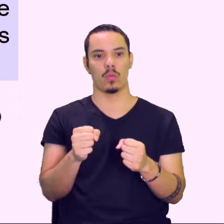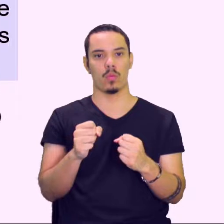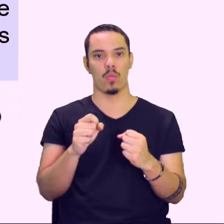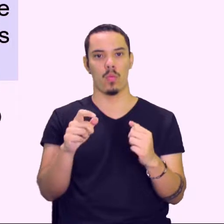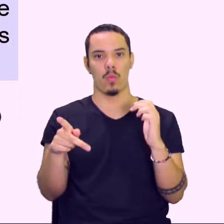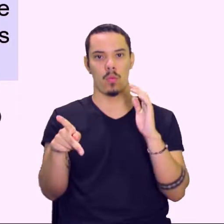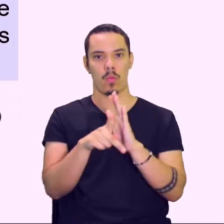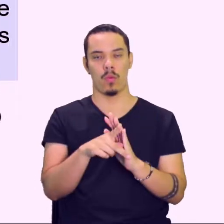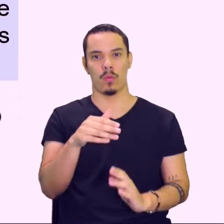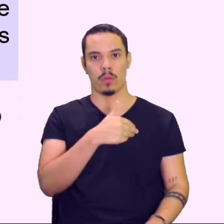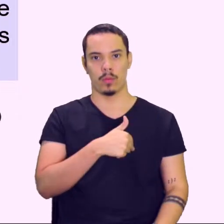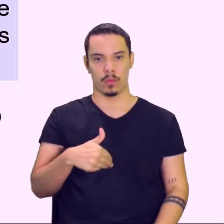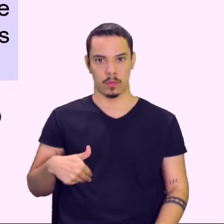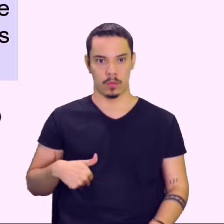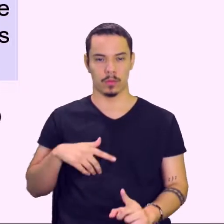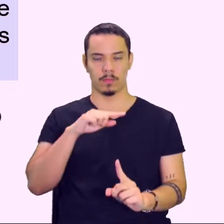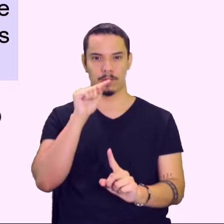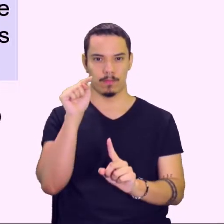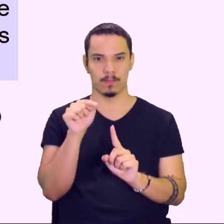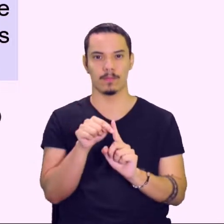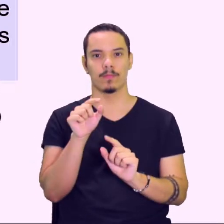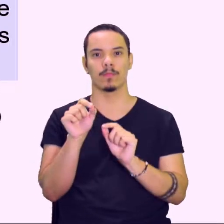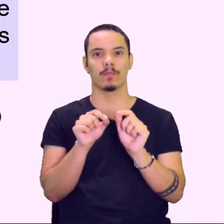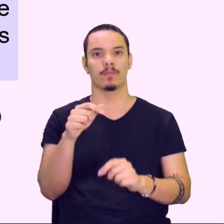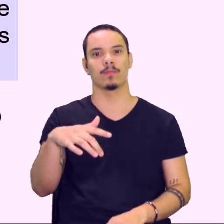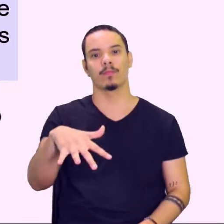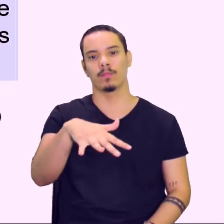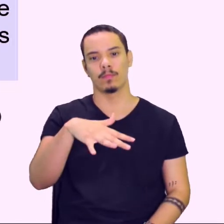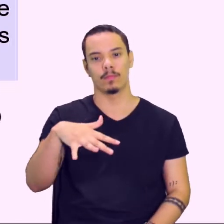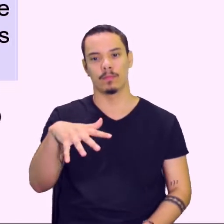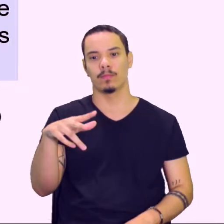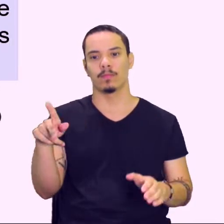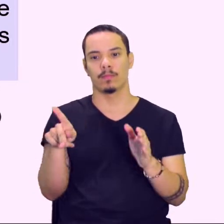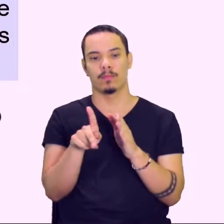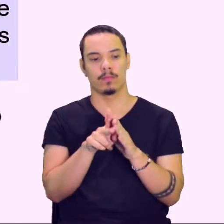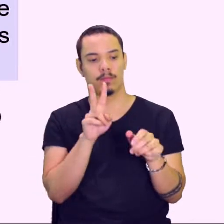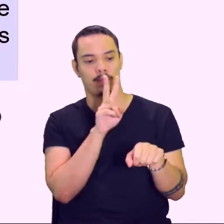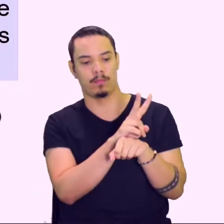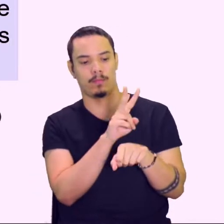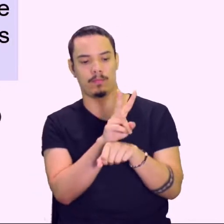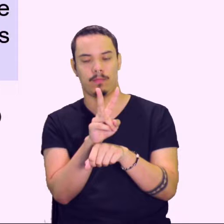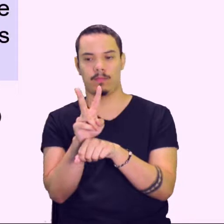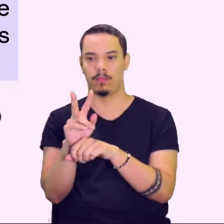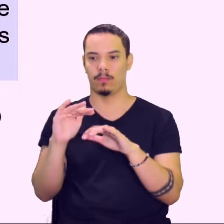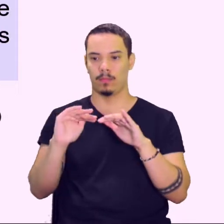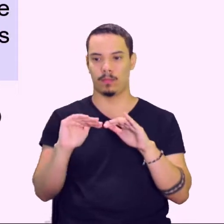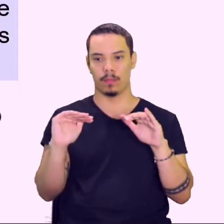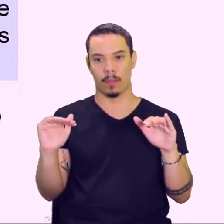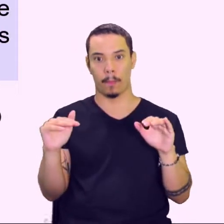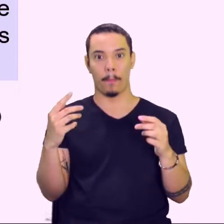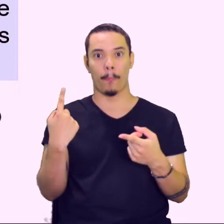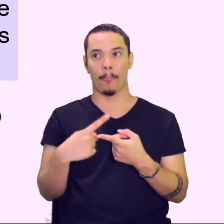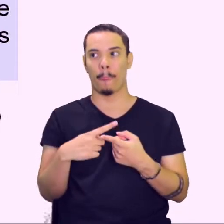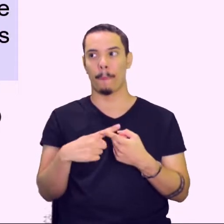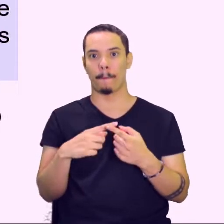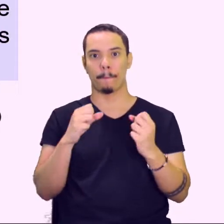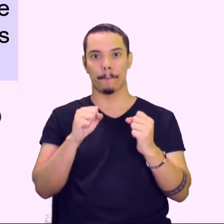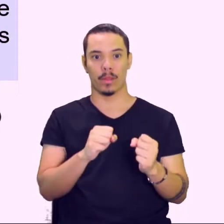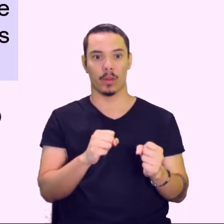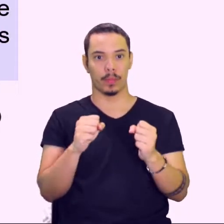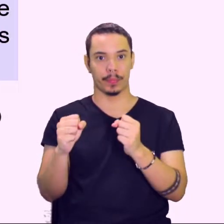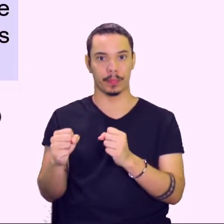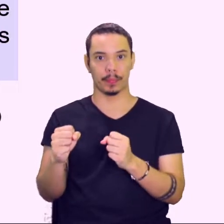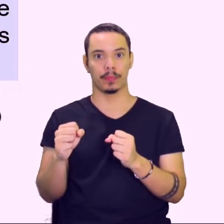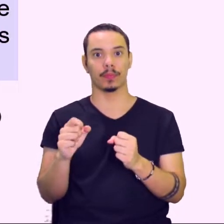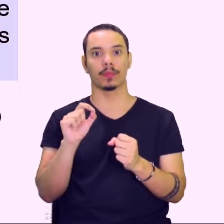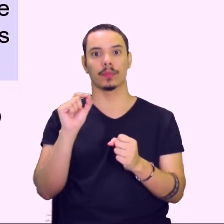o objetivo de conservação, essas áreas, né, professor Jorge? Isso aí. Que são separadas pelo poder público, tem o objetivo